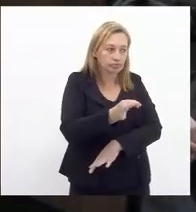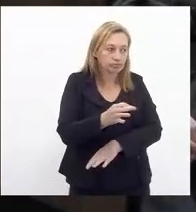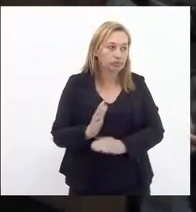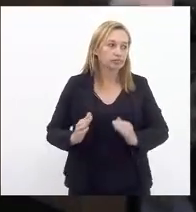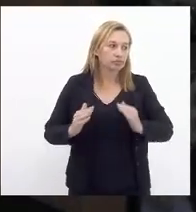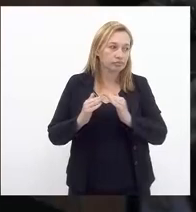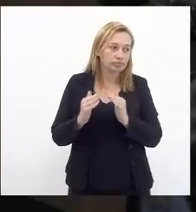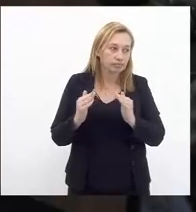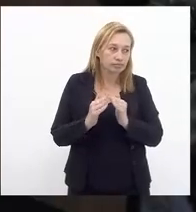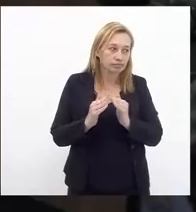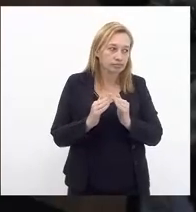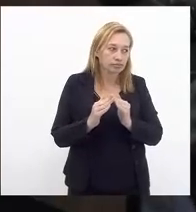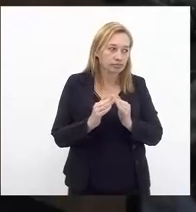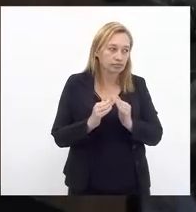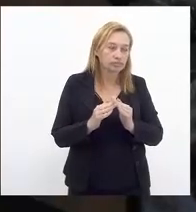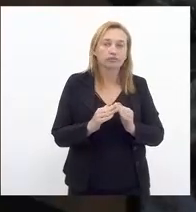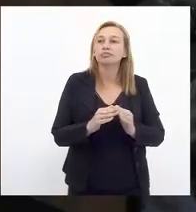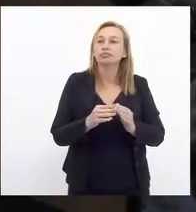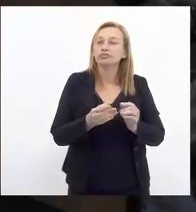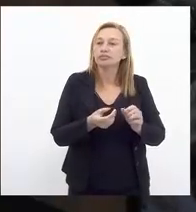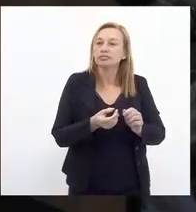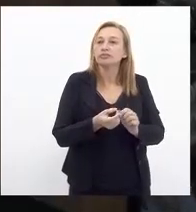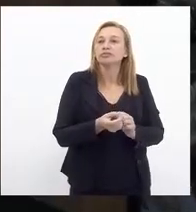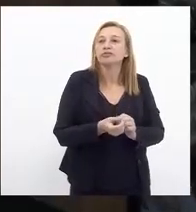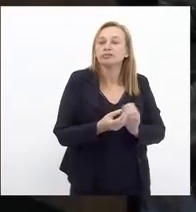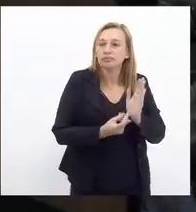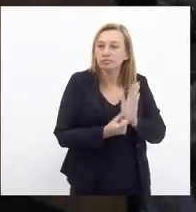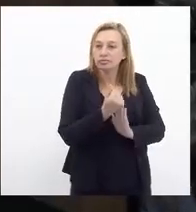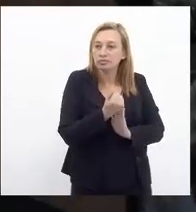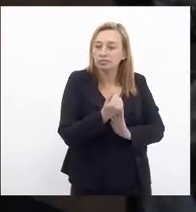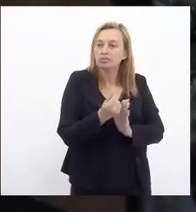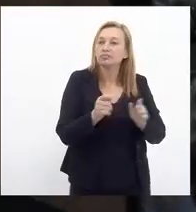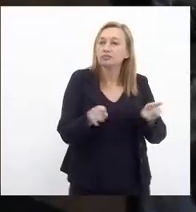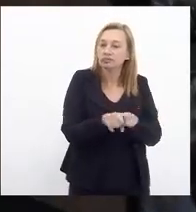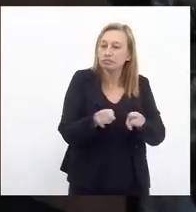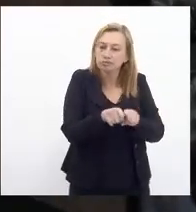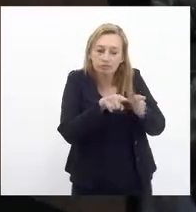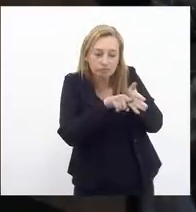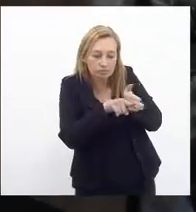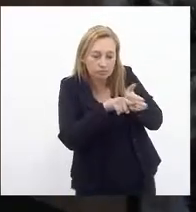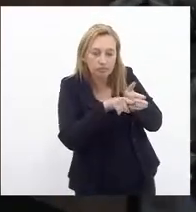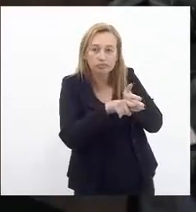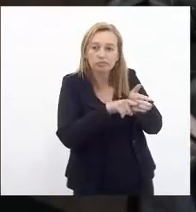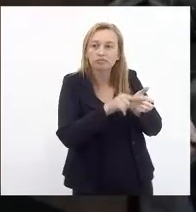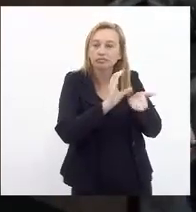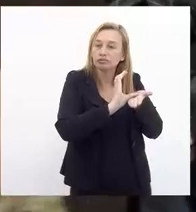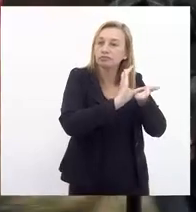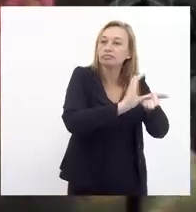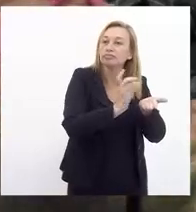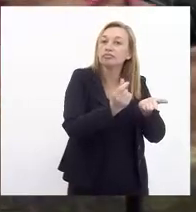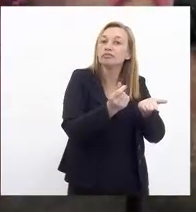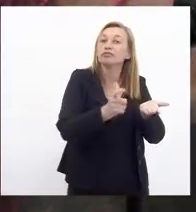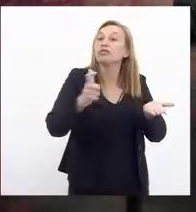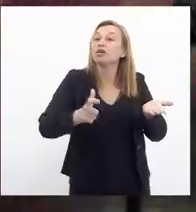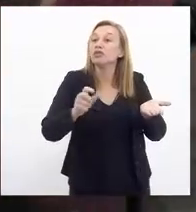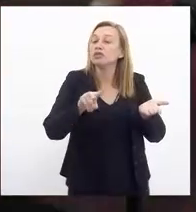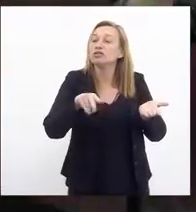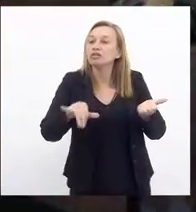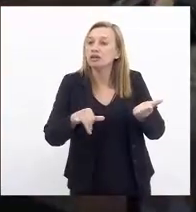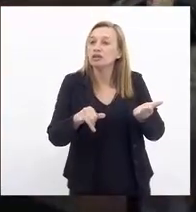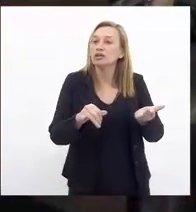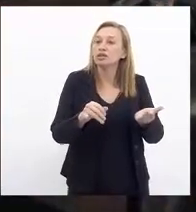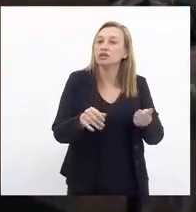essa casa faz o aporte financeiro mas vai garantir a fiscalização desses recursos para que seja um